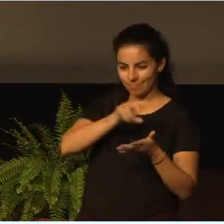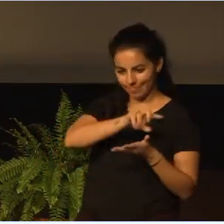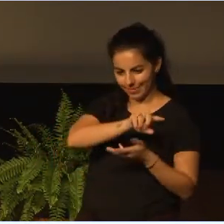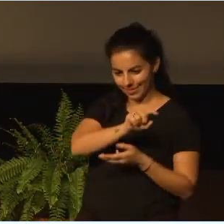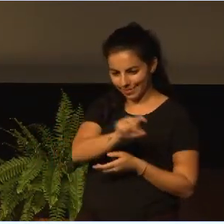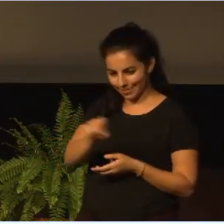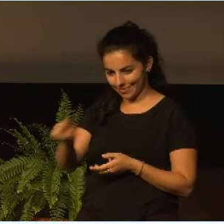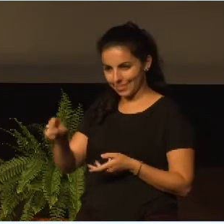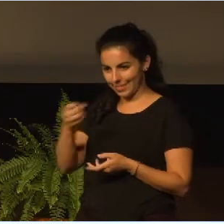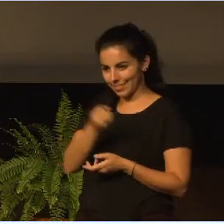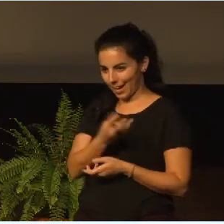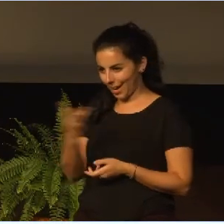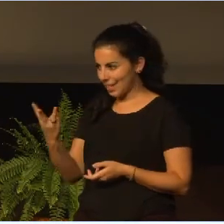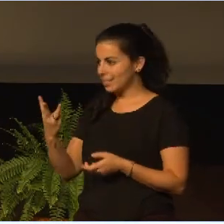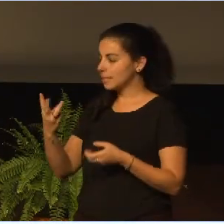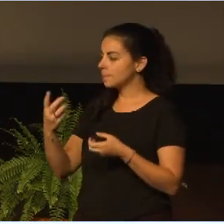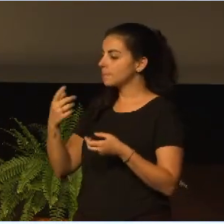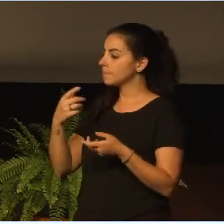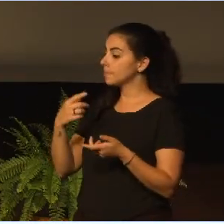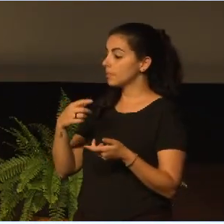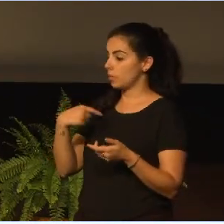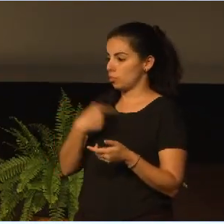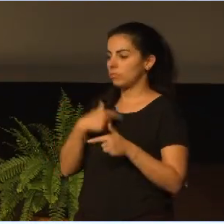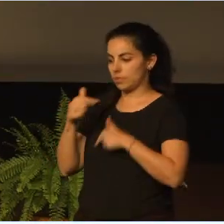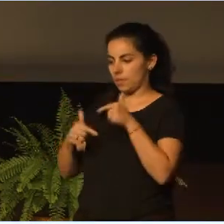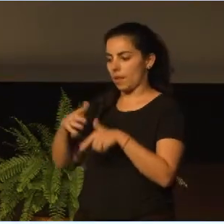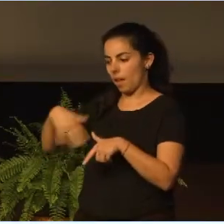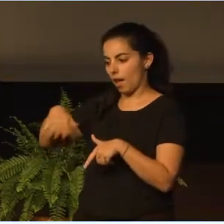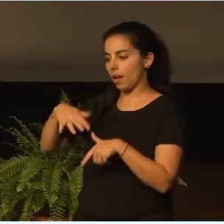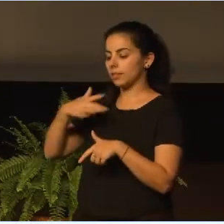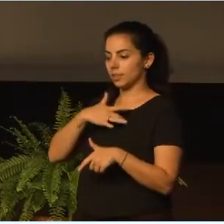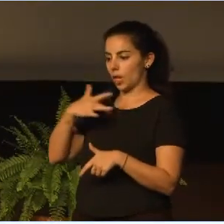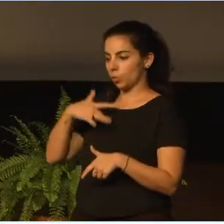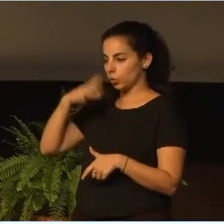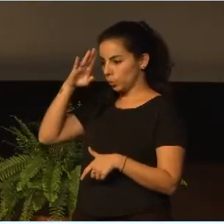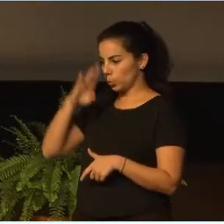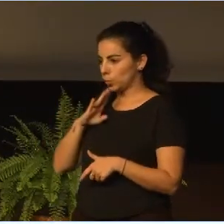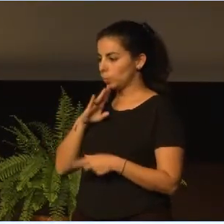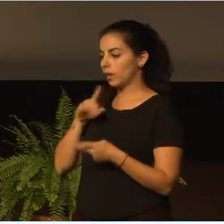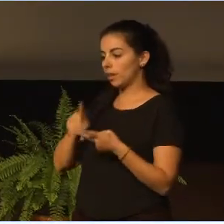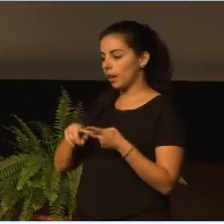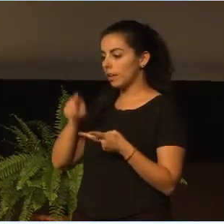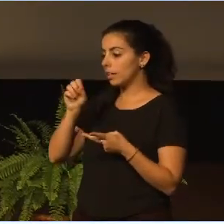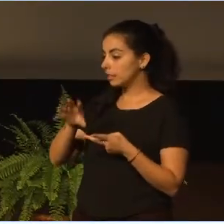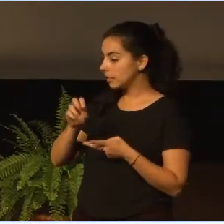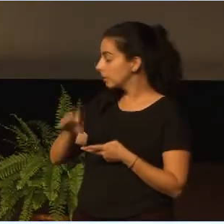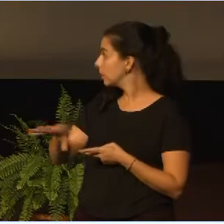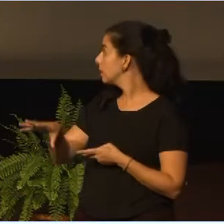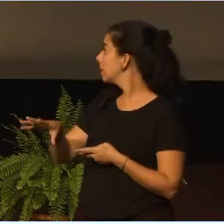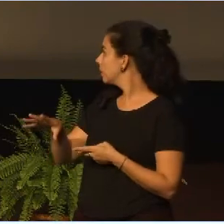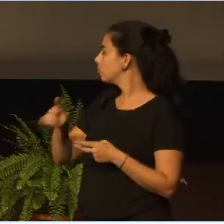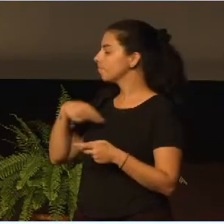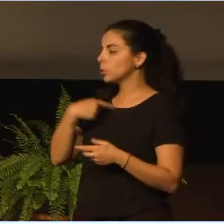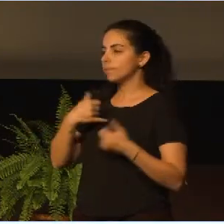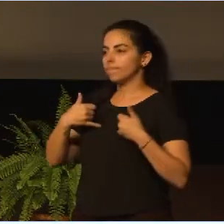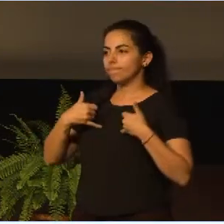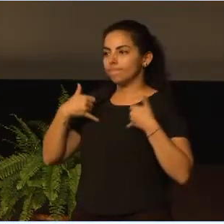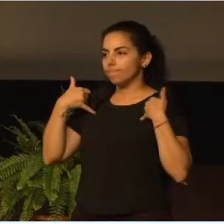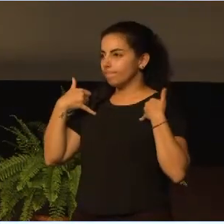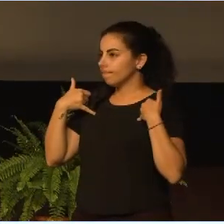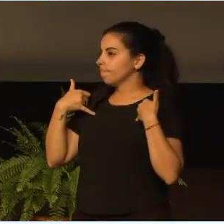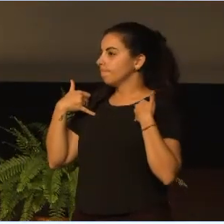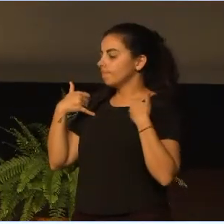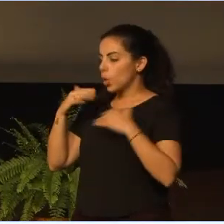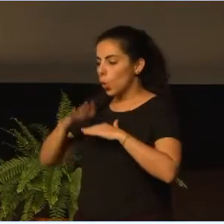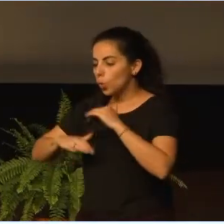trabalhando com a saúde pública, que faz muito sentido. E um outro é da parte de ensino, que é muito orgulho. É a gente